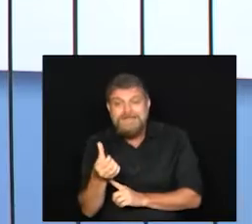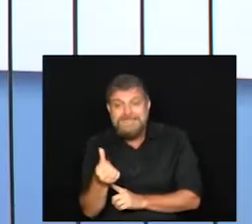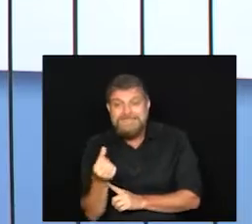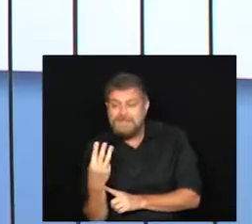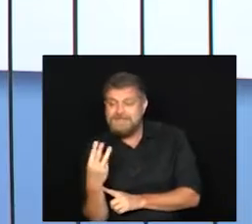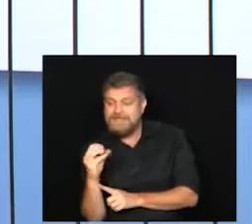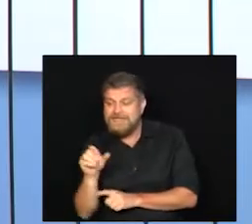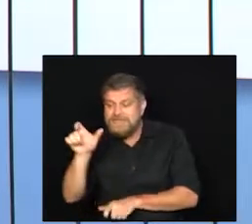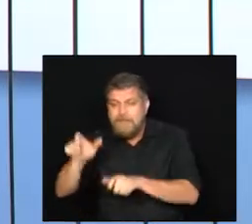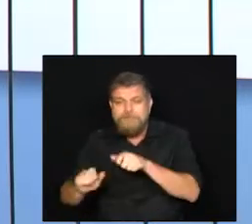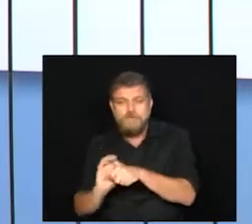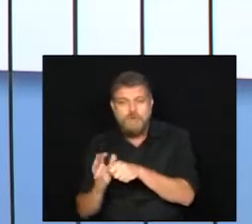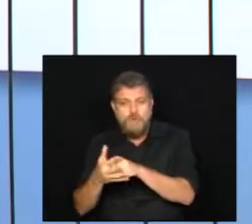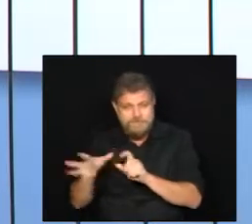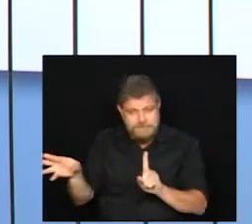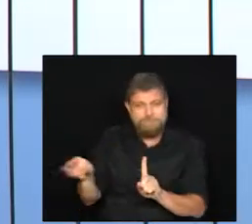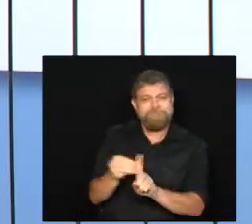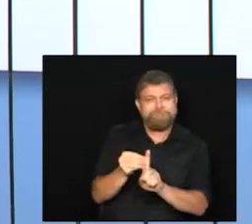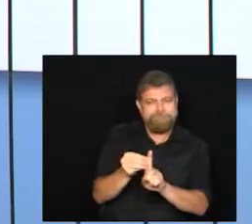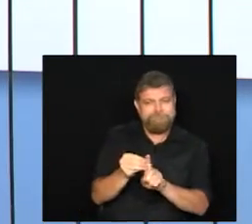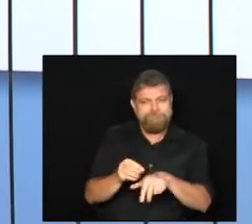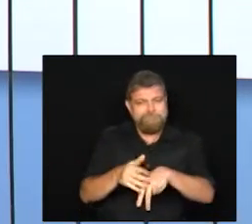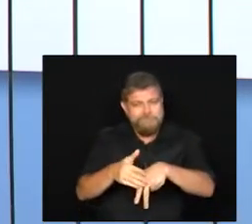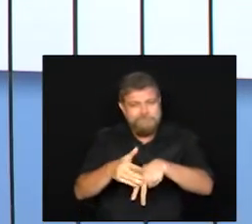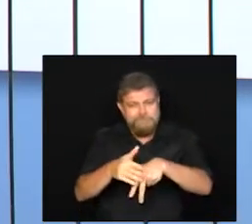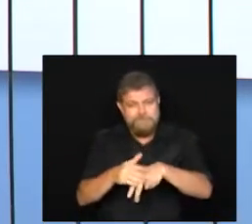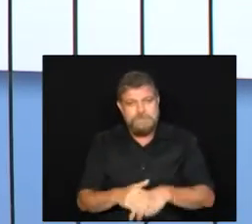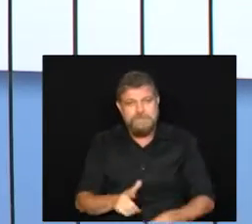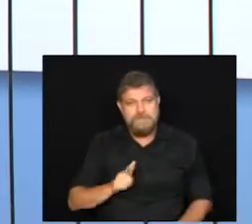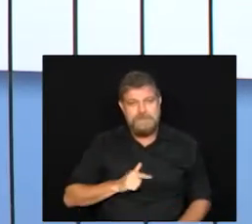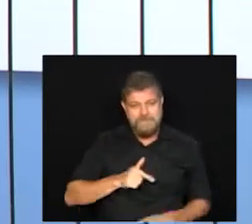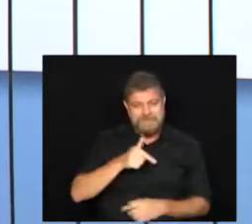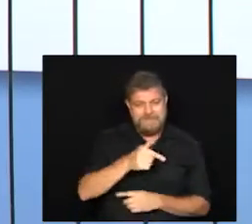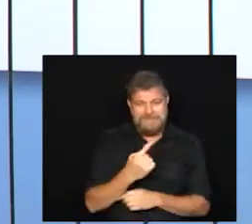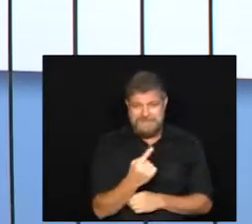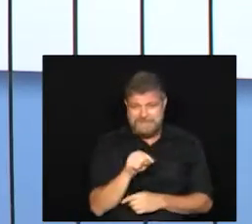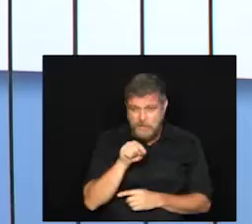10.718.630 casos da Covid-19, num total de